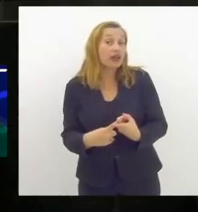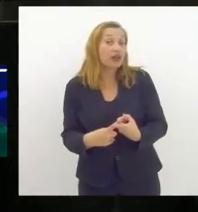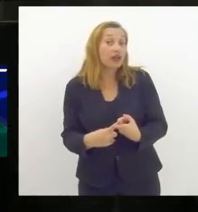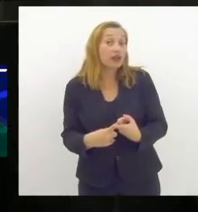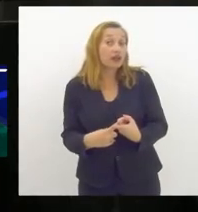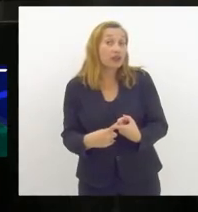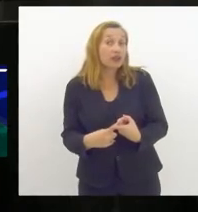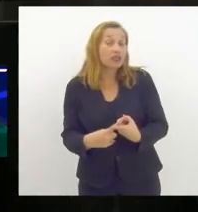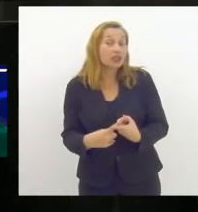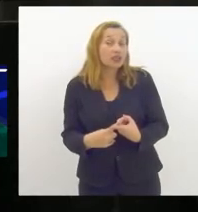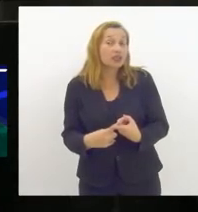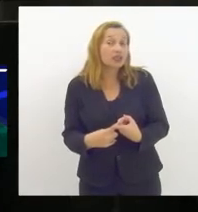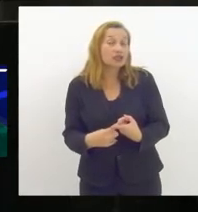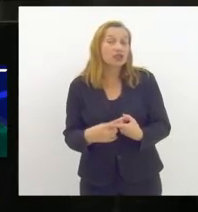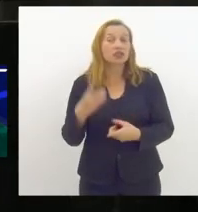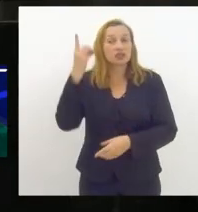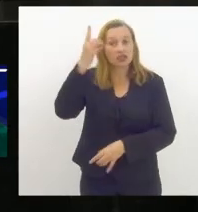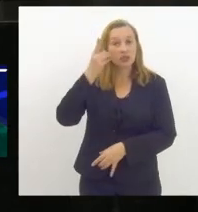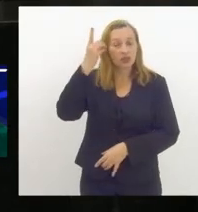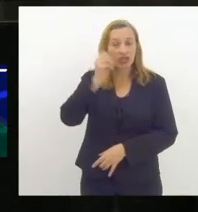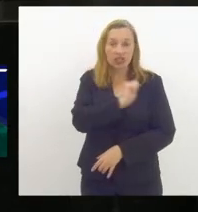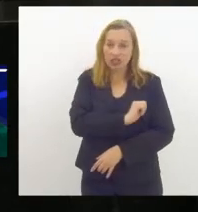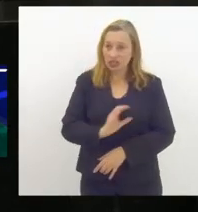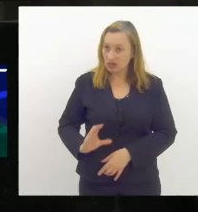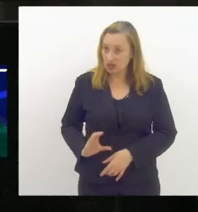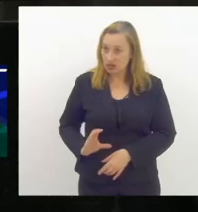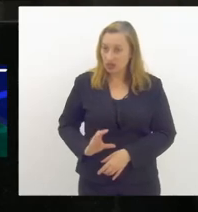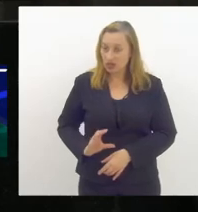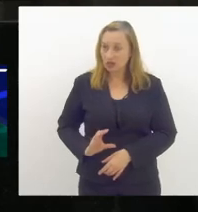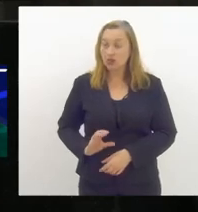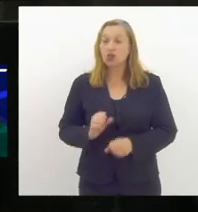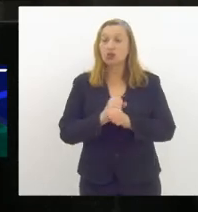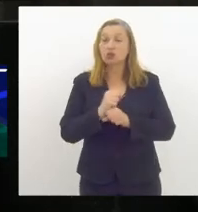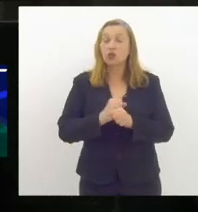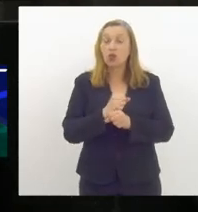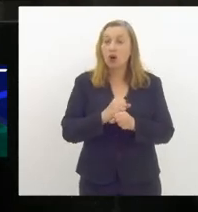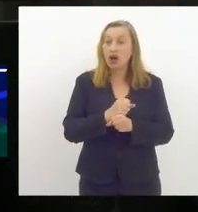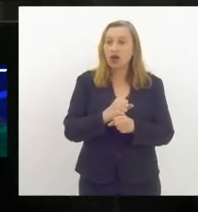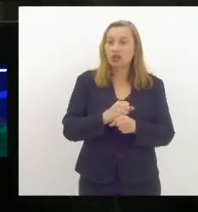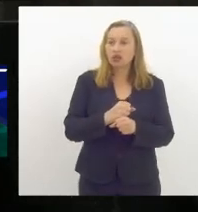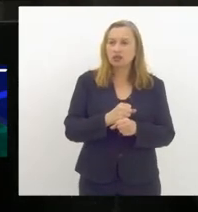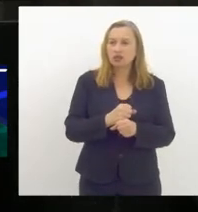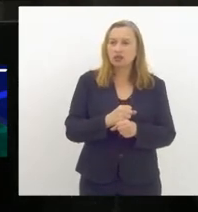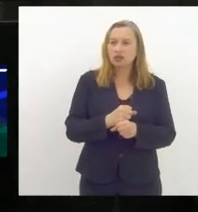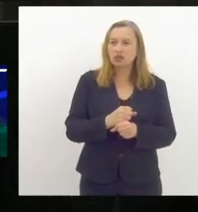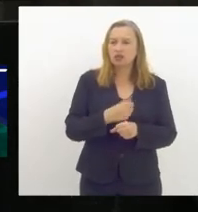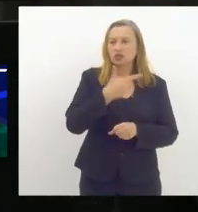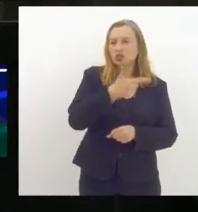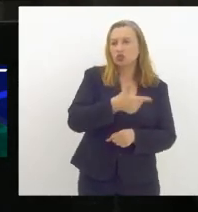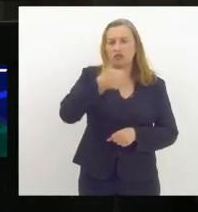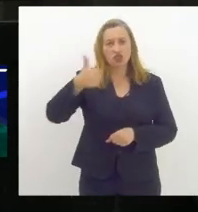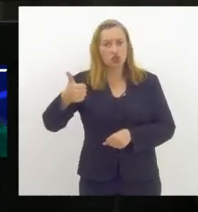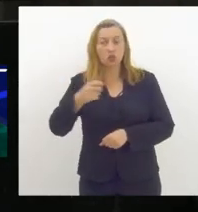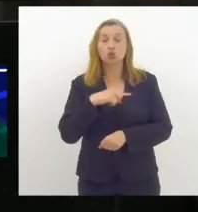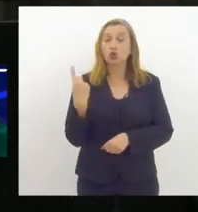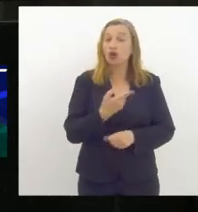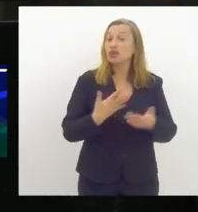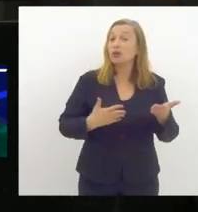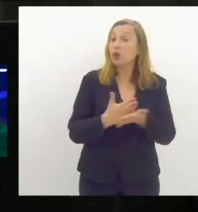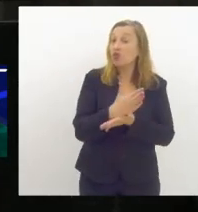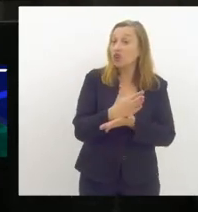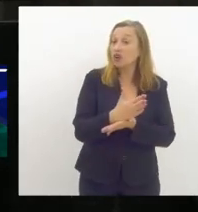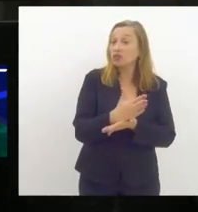é de autoria do deputado André Ceciliano no ano de 2021 nós